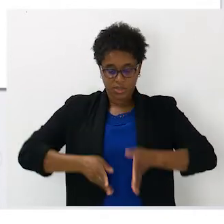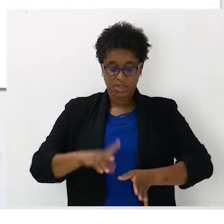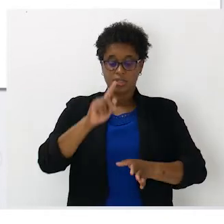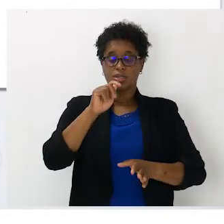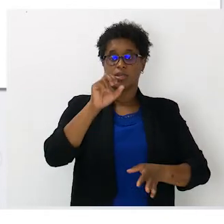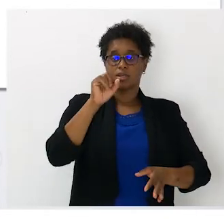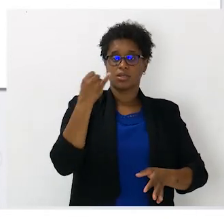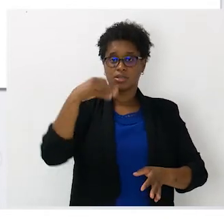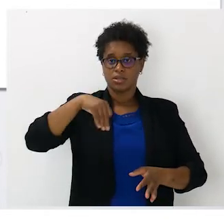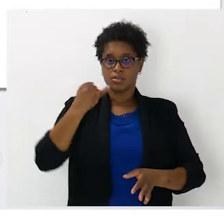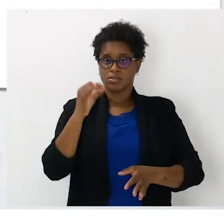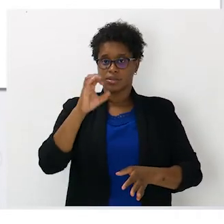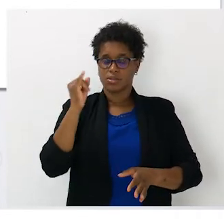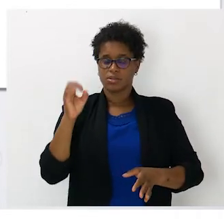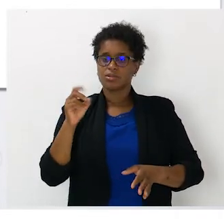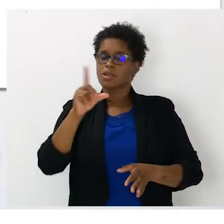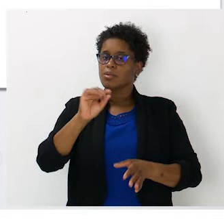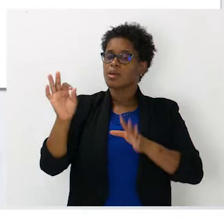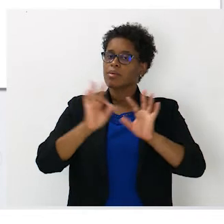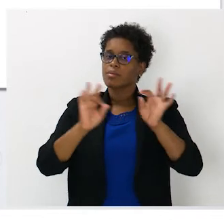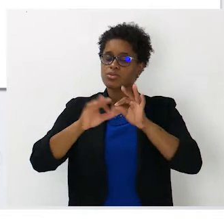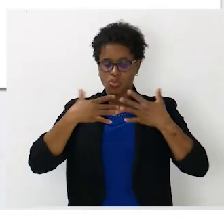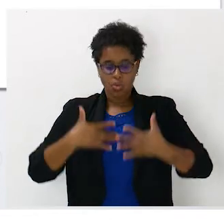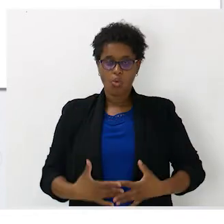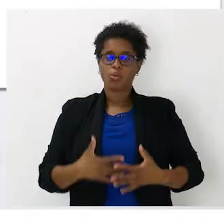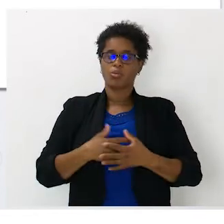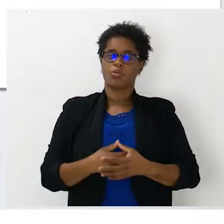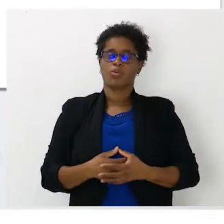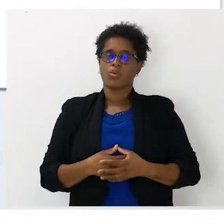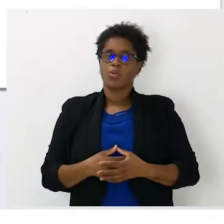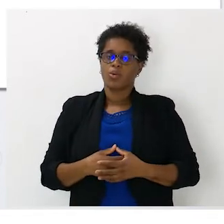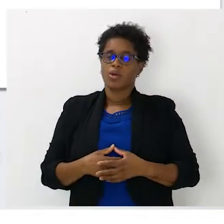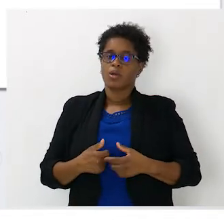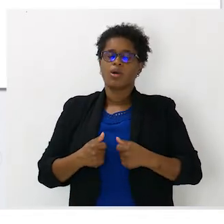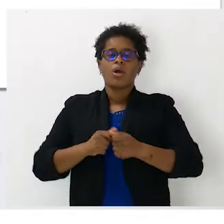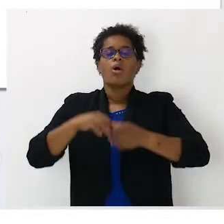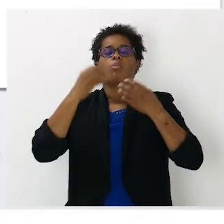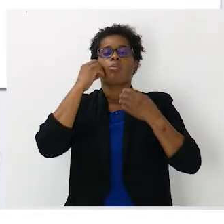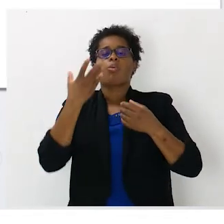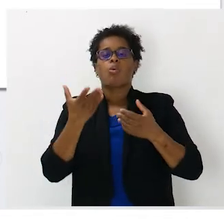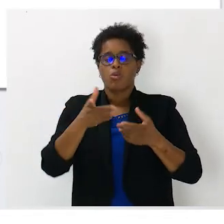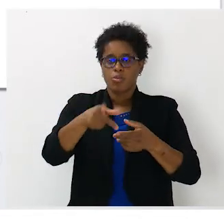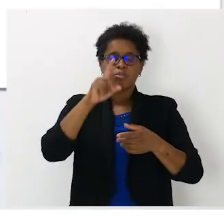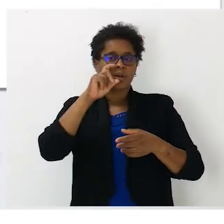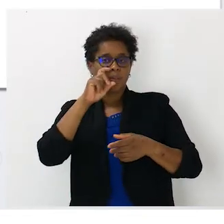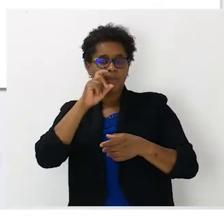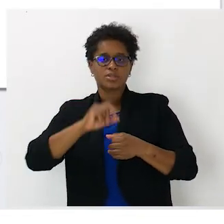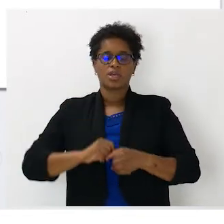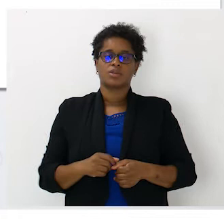egípcios quanto ainda à preparação do corpo. e como era